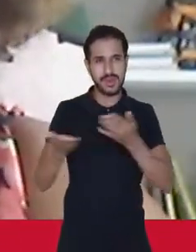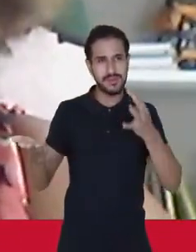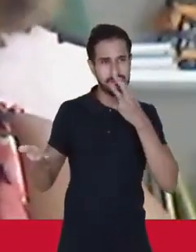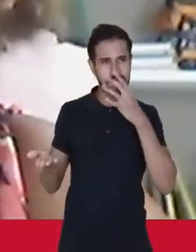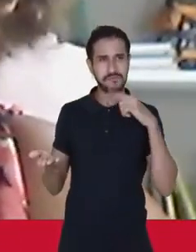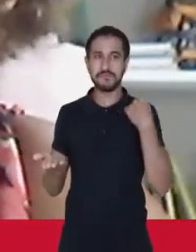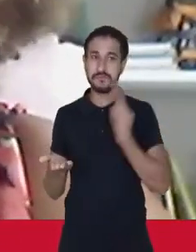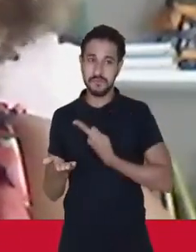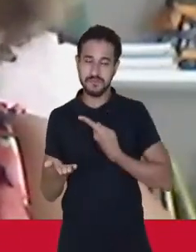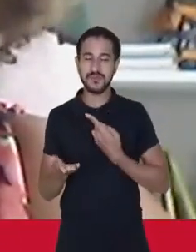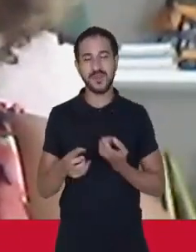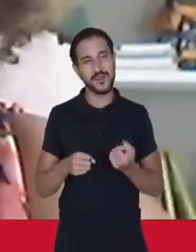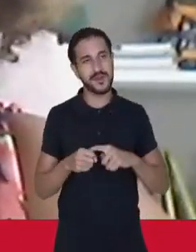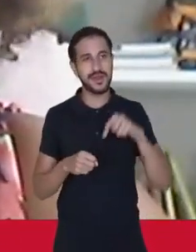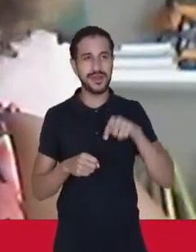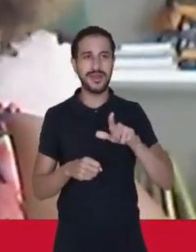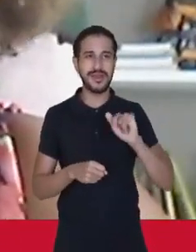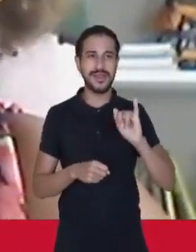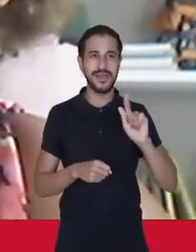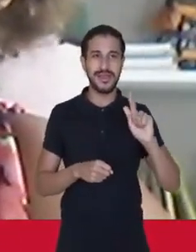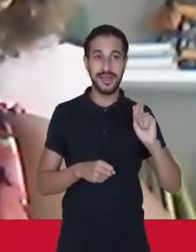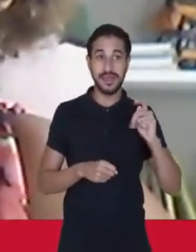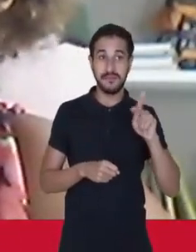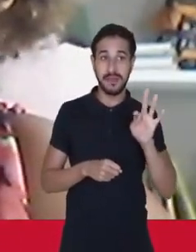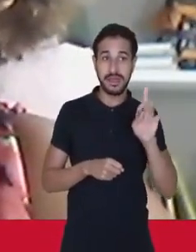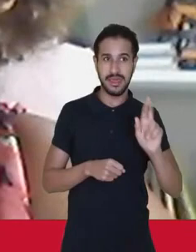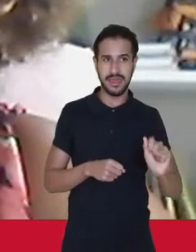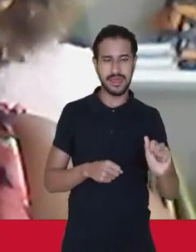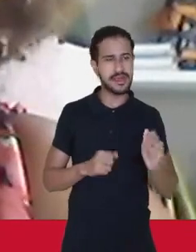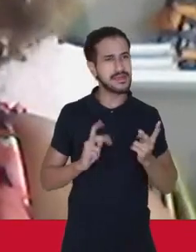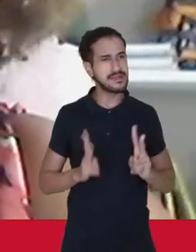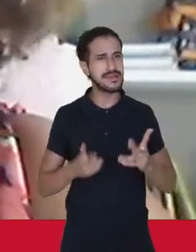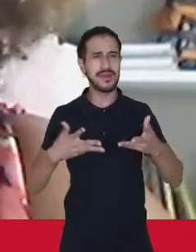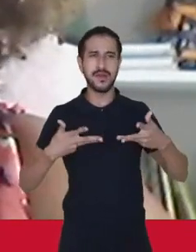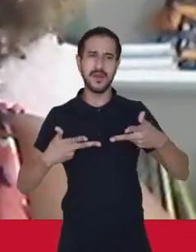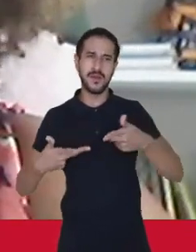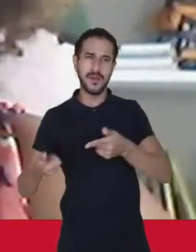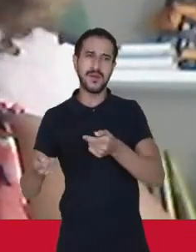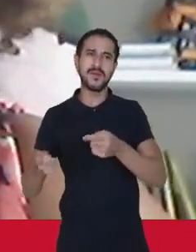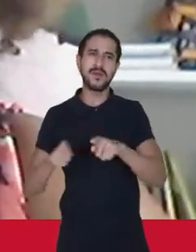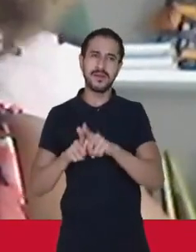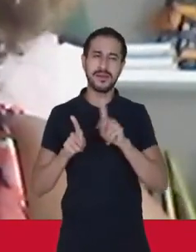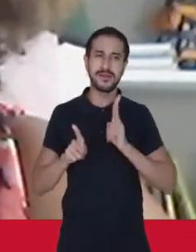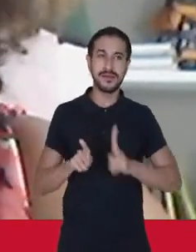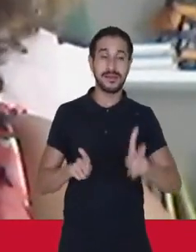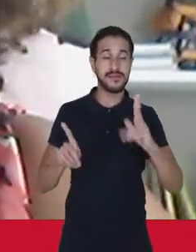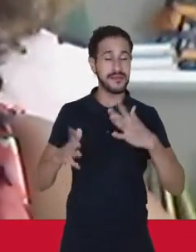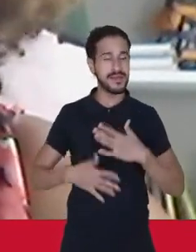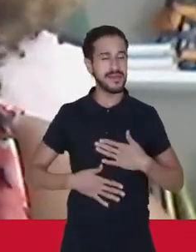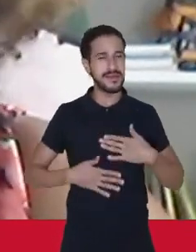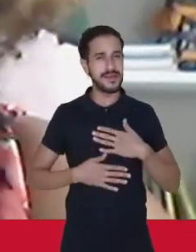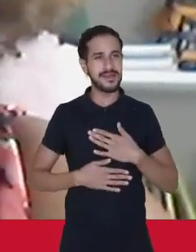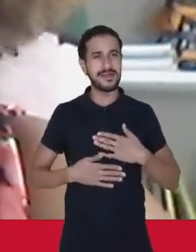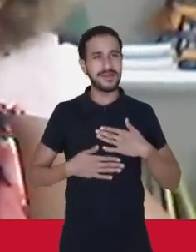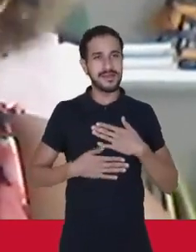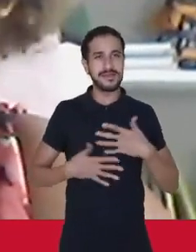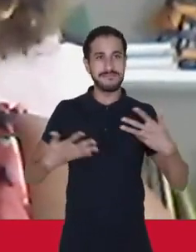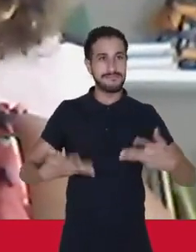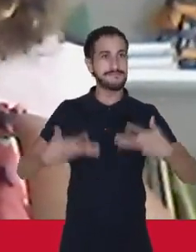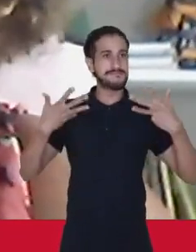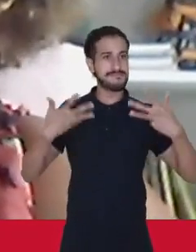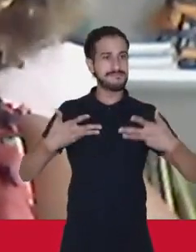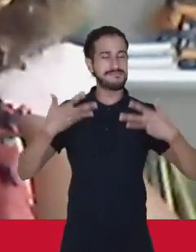assistem. Estou de volta aqui no Liga Preta, sempre a convite, mas também sempre é uma alegria poder